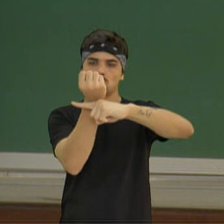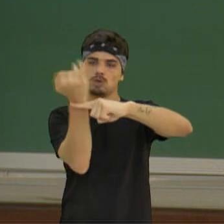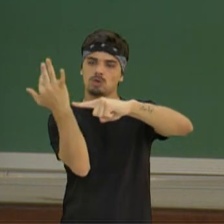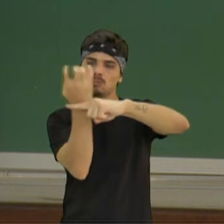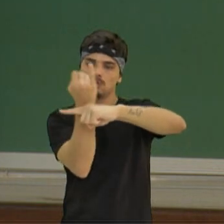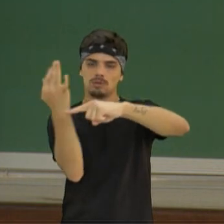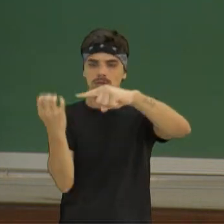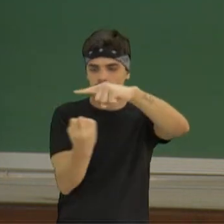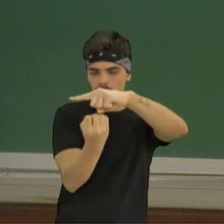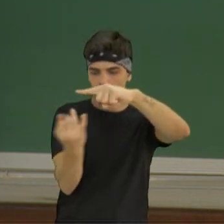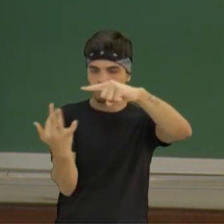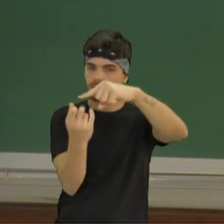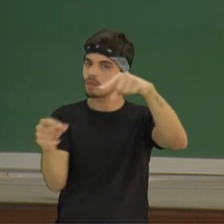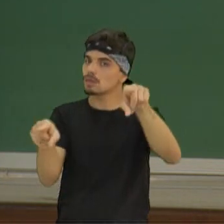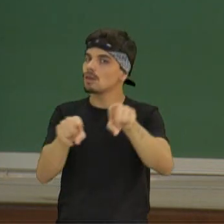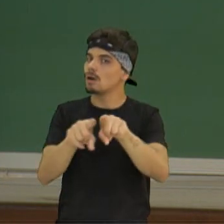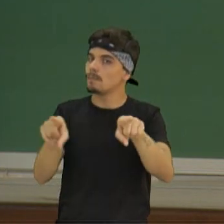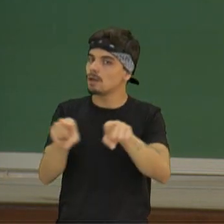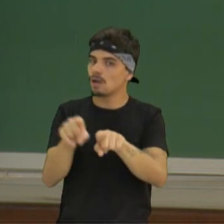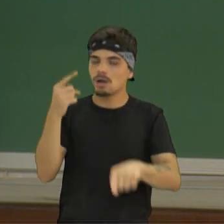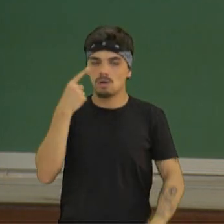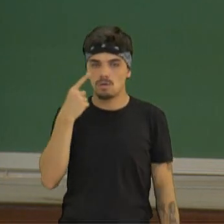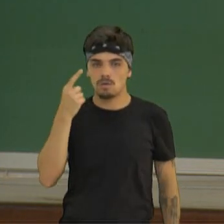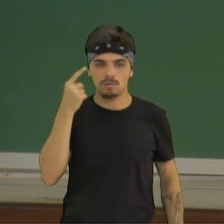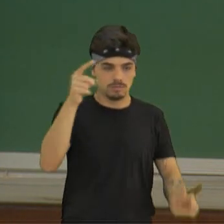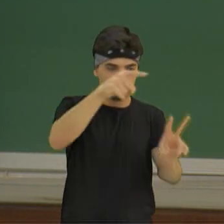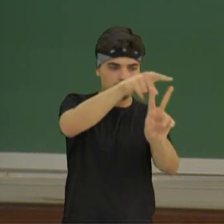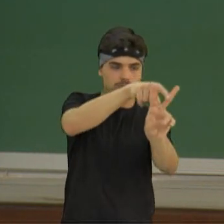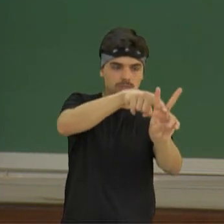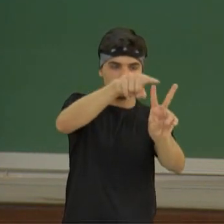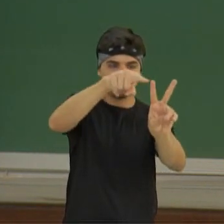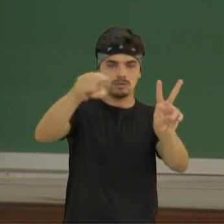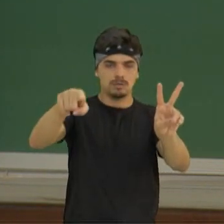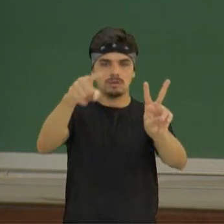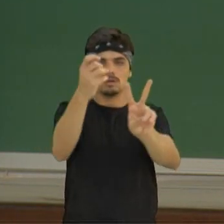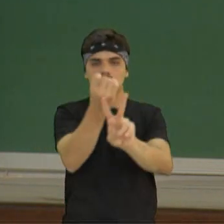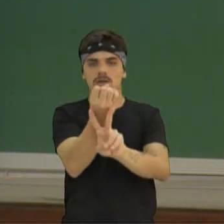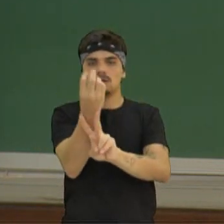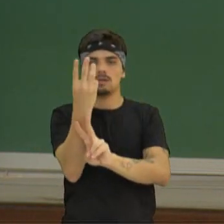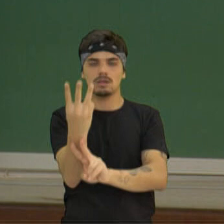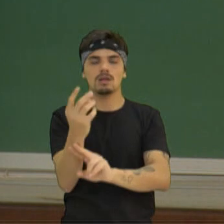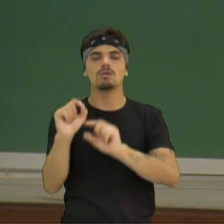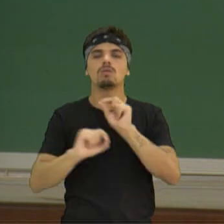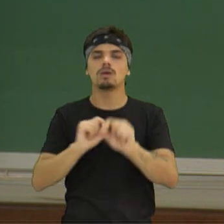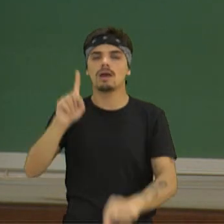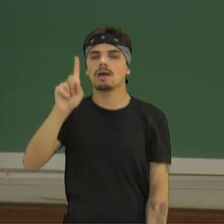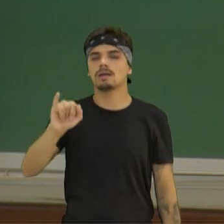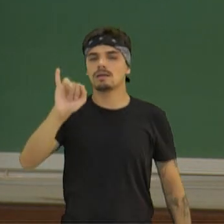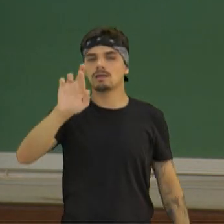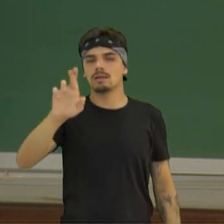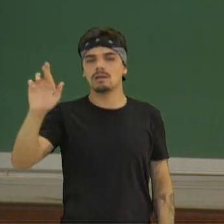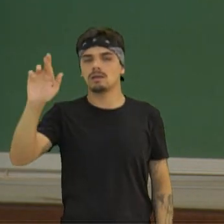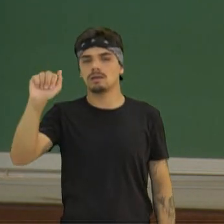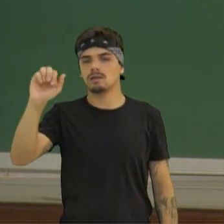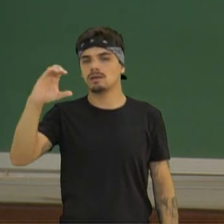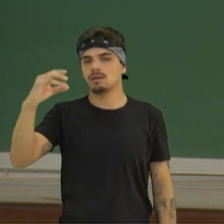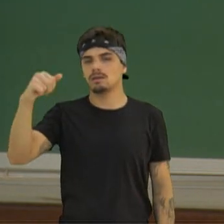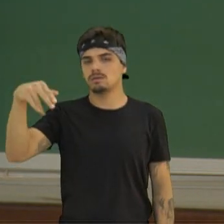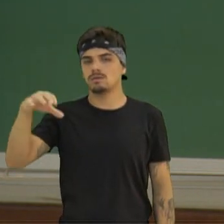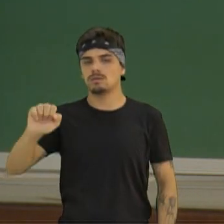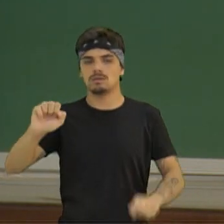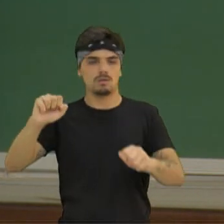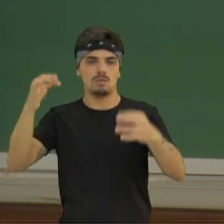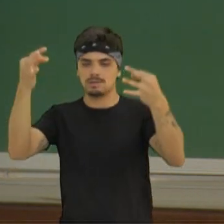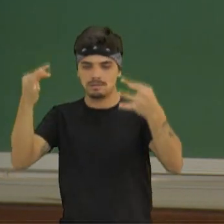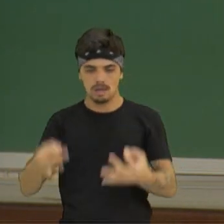do denominador. A raiz de 3 é o quê? Irracional, né? Não é exata. Já a raiz de 4,